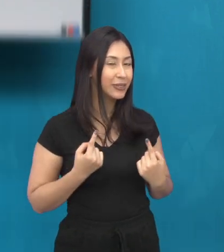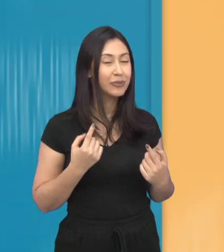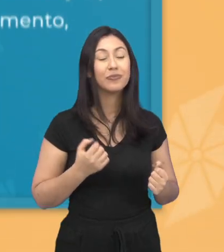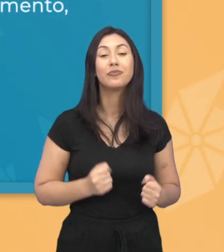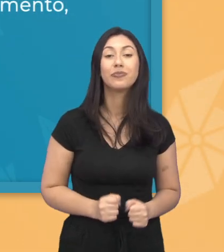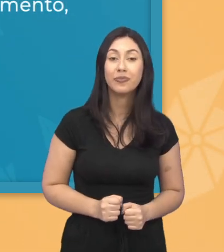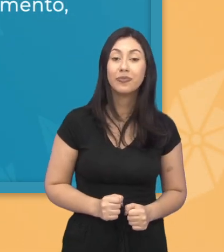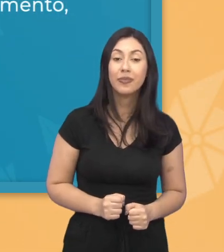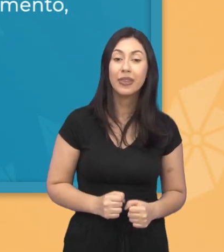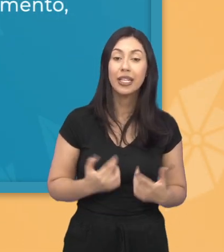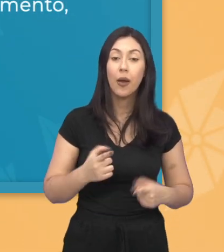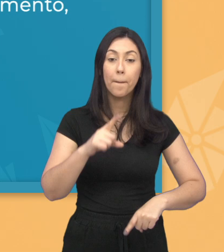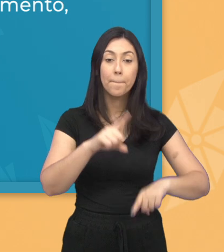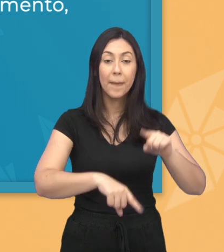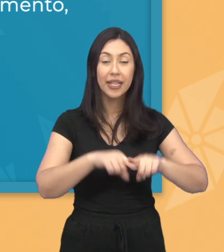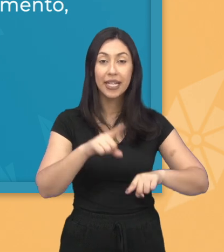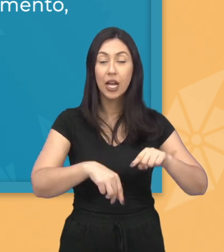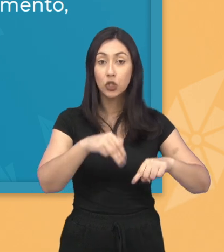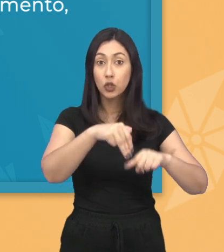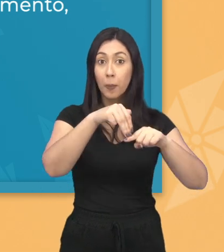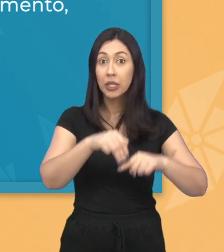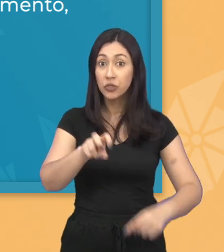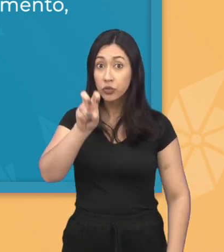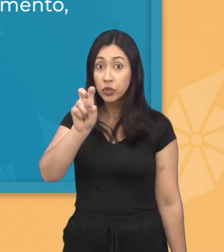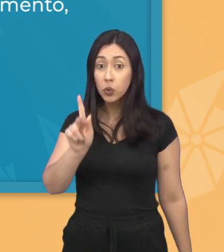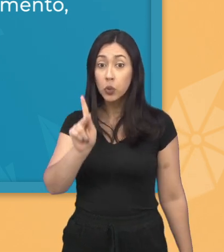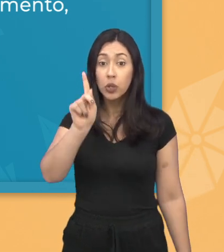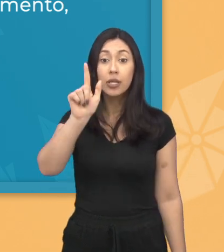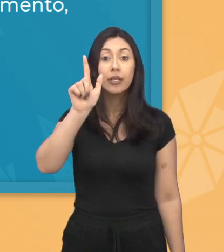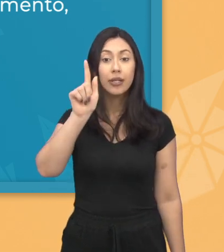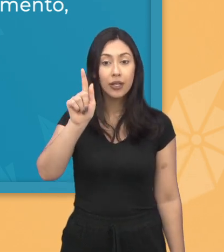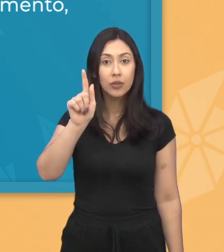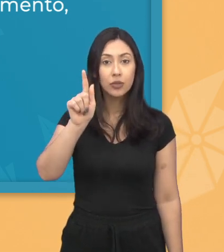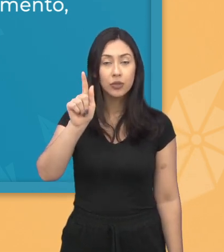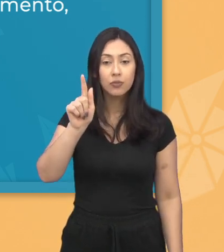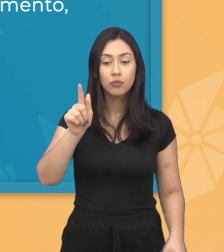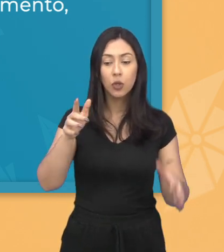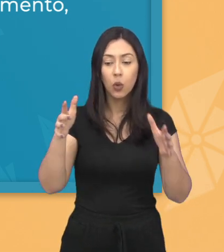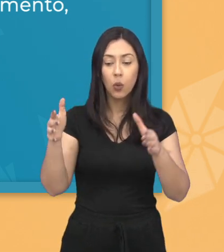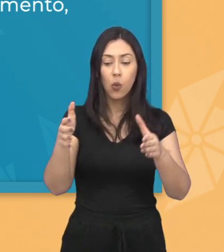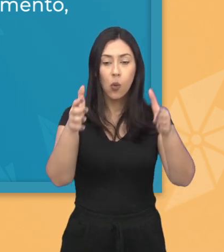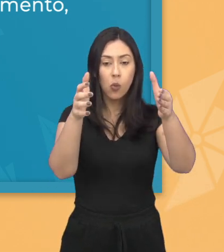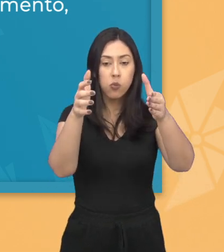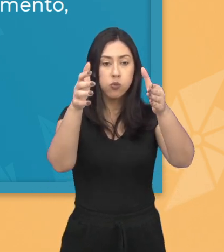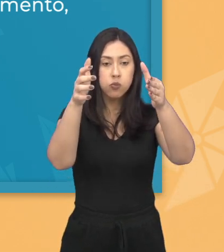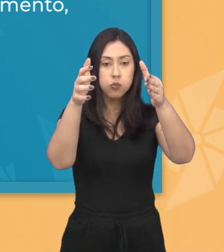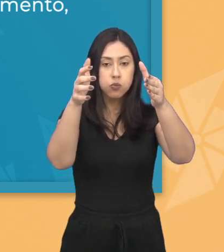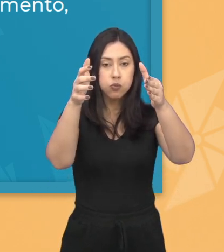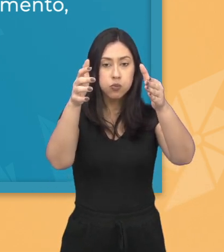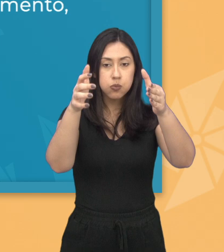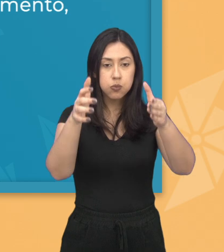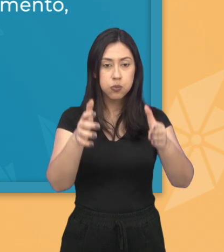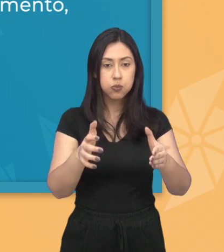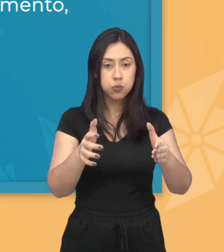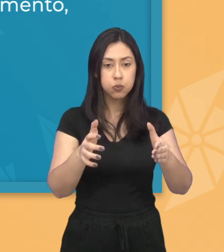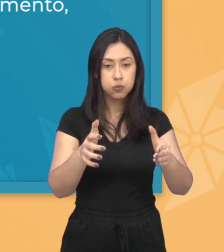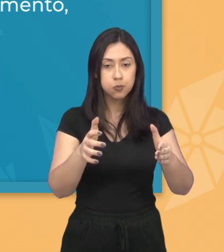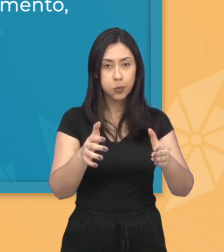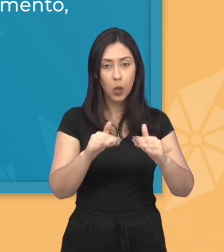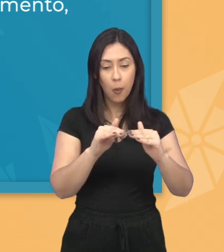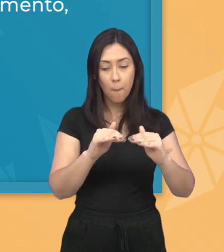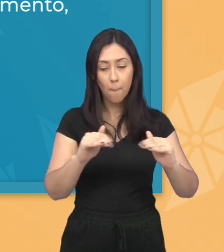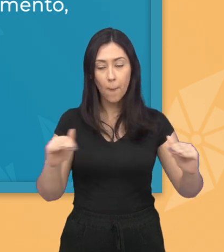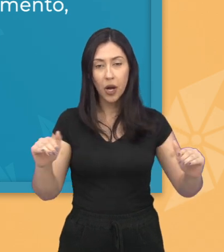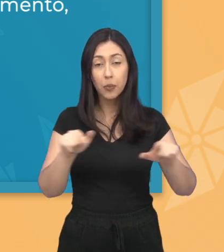beleza um corpo com massa de 5 kg é lançado sobre um plano horizontal liso com velocidade de